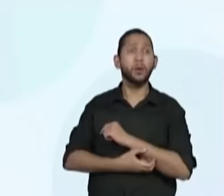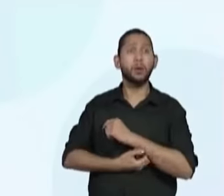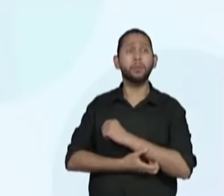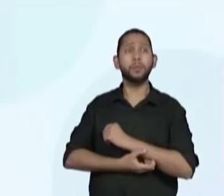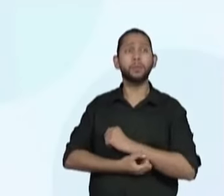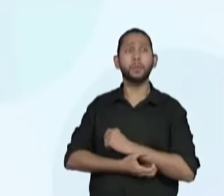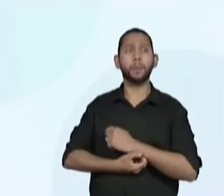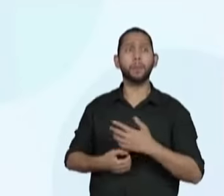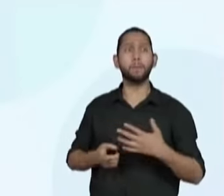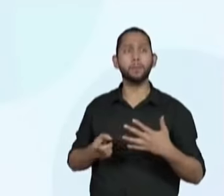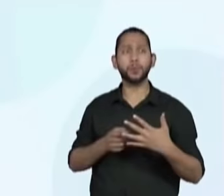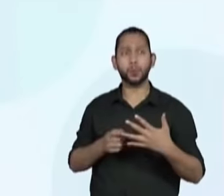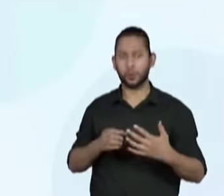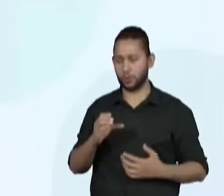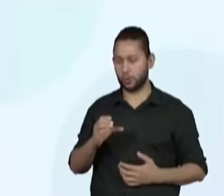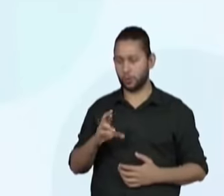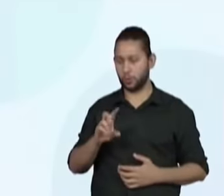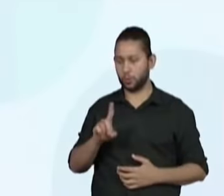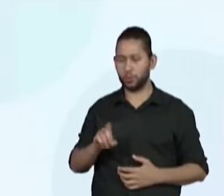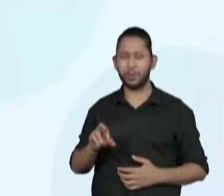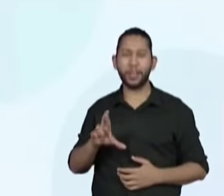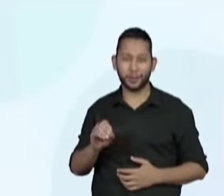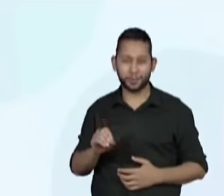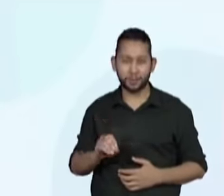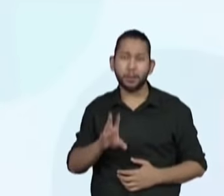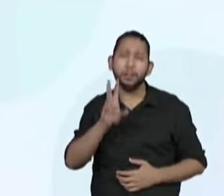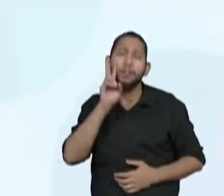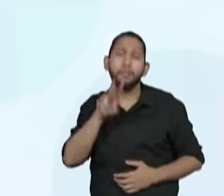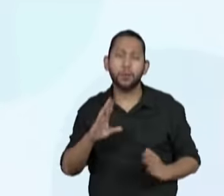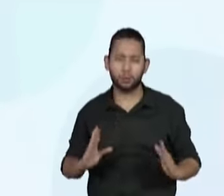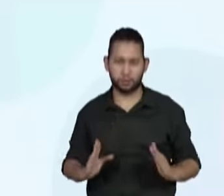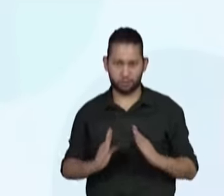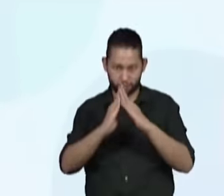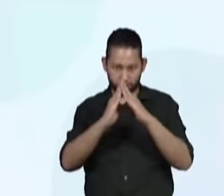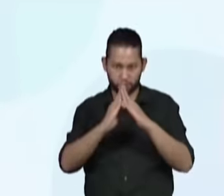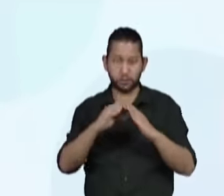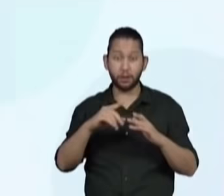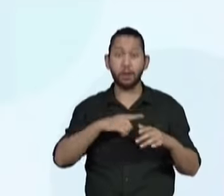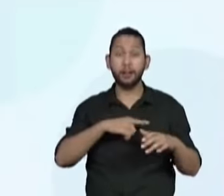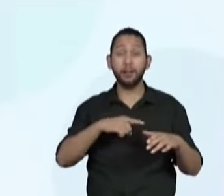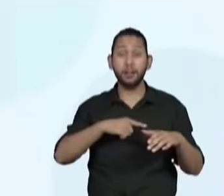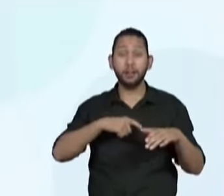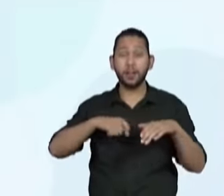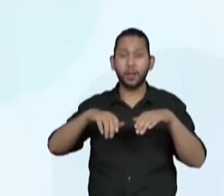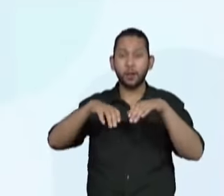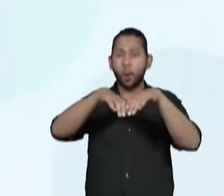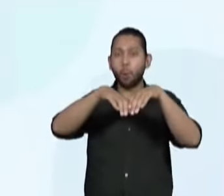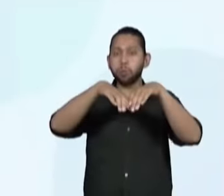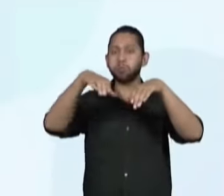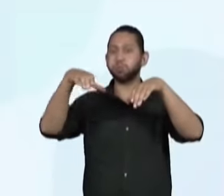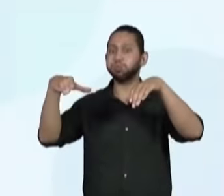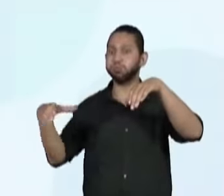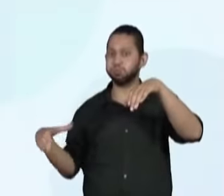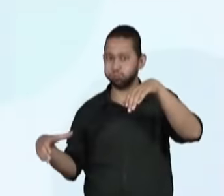cruzeiro, gente, ele separa a nave da igreja, né, de forma geral, da capela mor. Ou seja, né, você tem a nave, que é justamente onde,